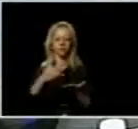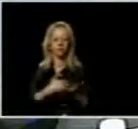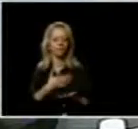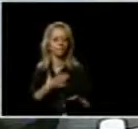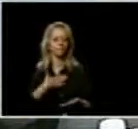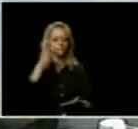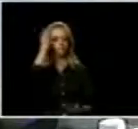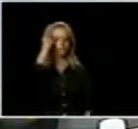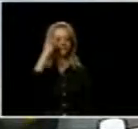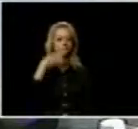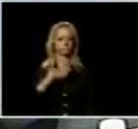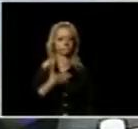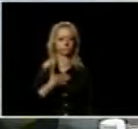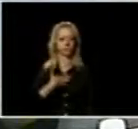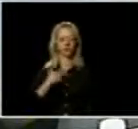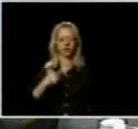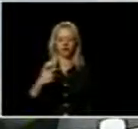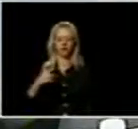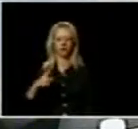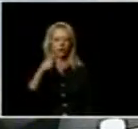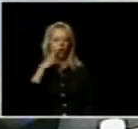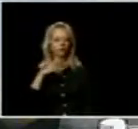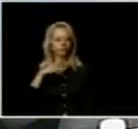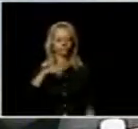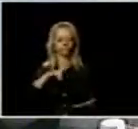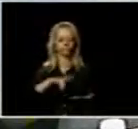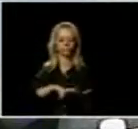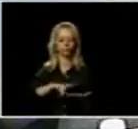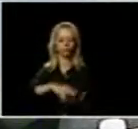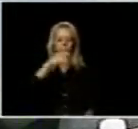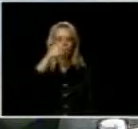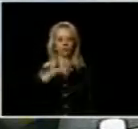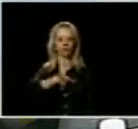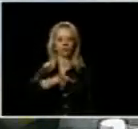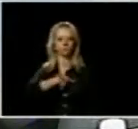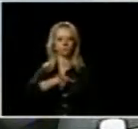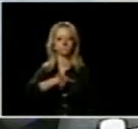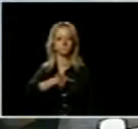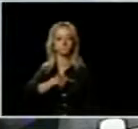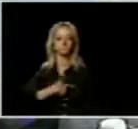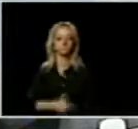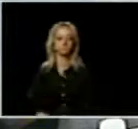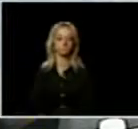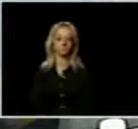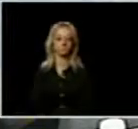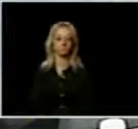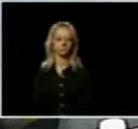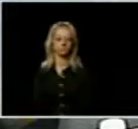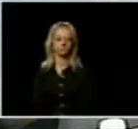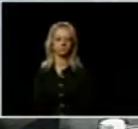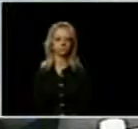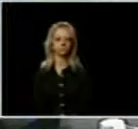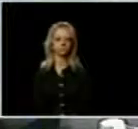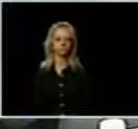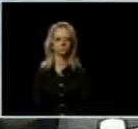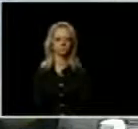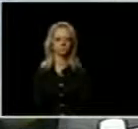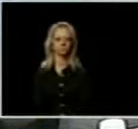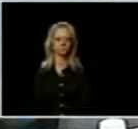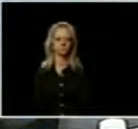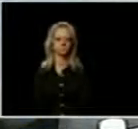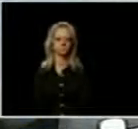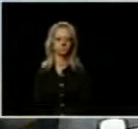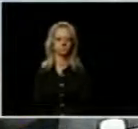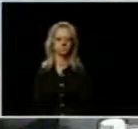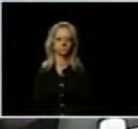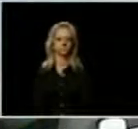tem identidade visual. Quer que leva aí? Eu não sei quem foi o criador disso aí, mas se fizesse uma campanha no ensino fundamental da prefeitura de